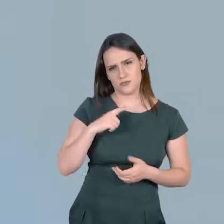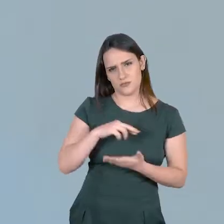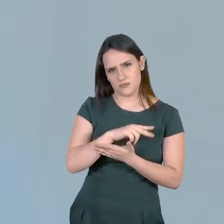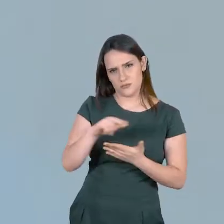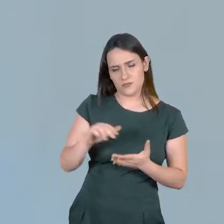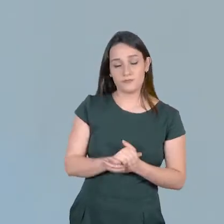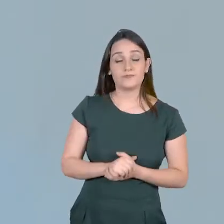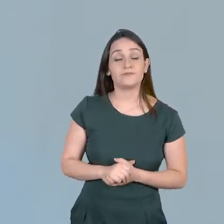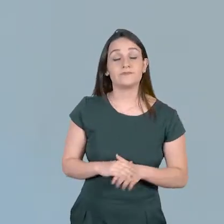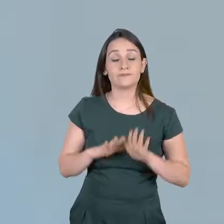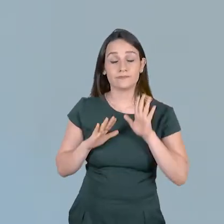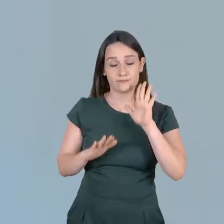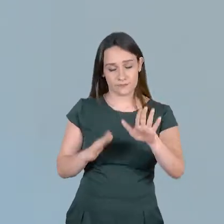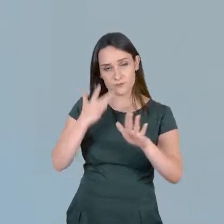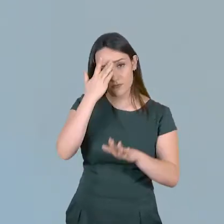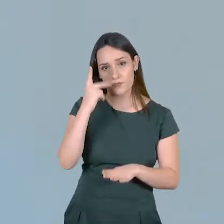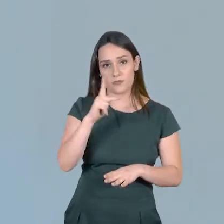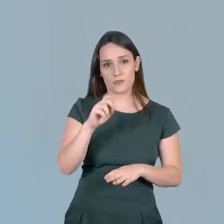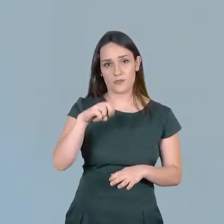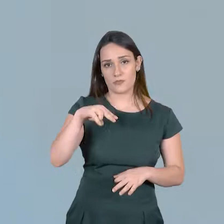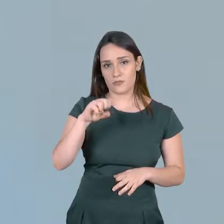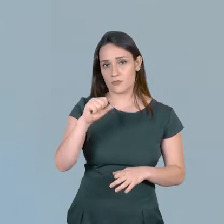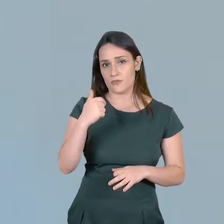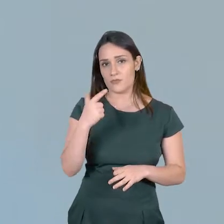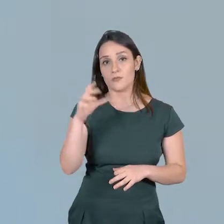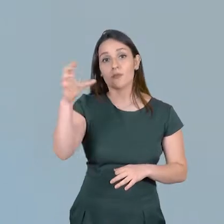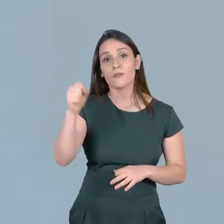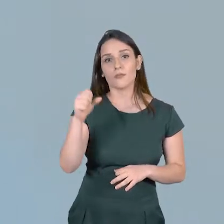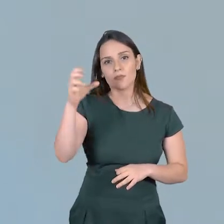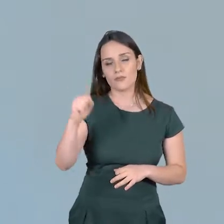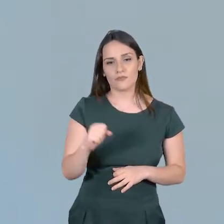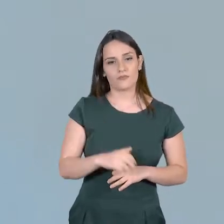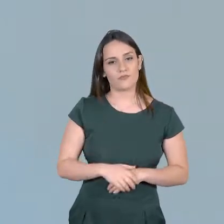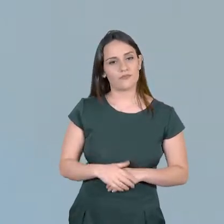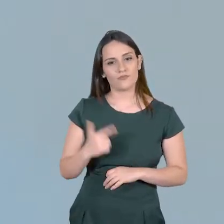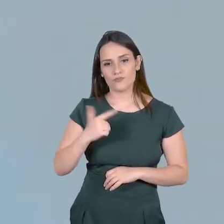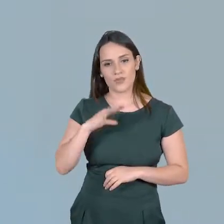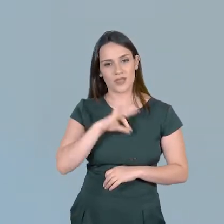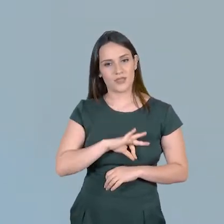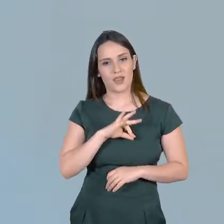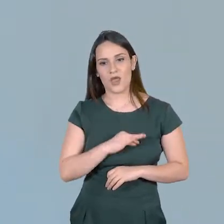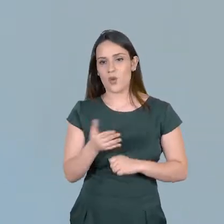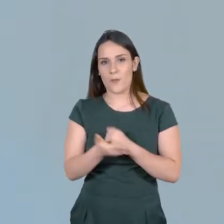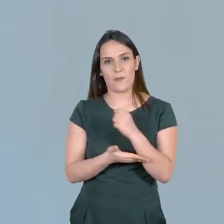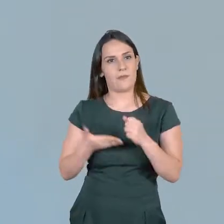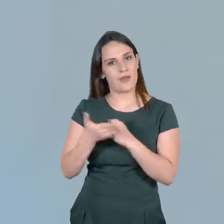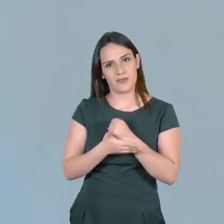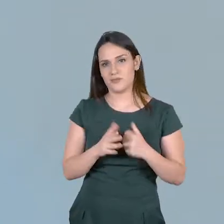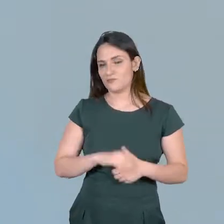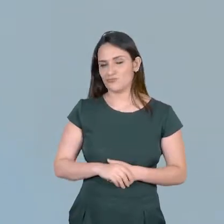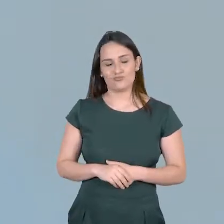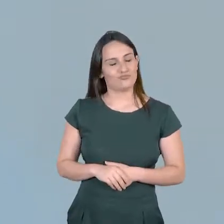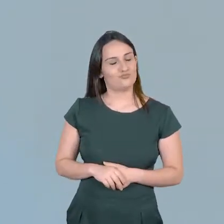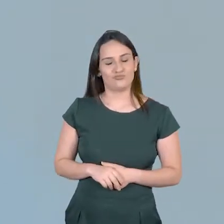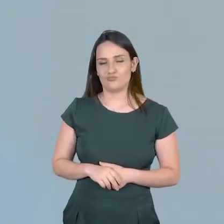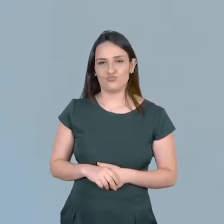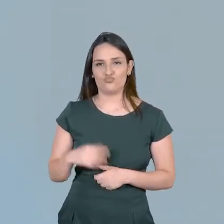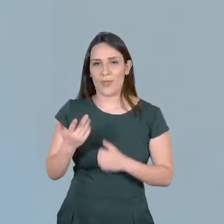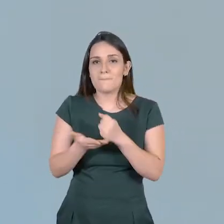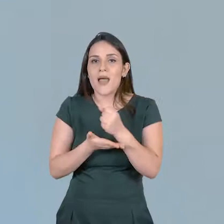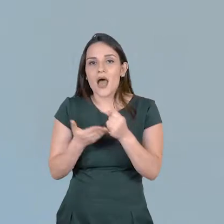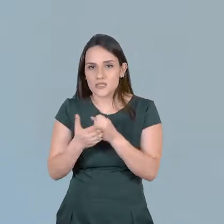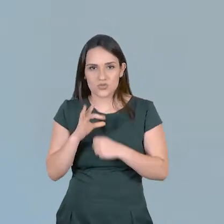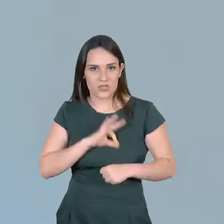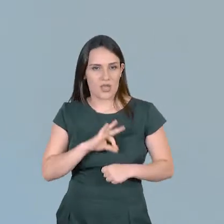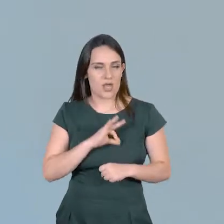os pensionistas, a gente se preocupa porque ela não vinculou o salário mínimo, né? Só vai receber uma pensão vinculada ao